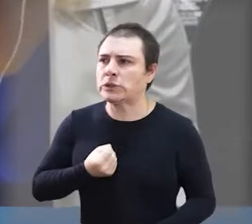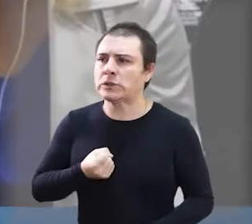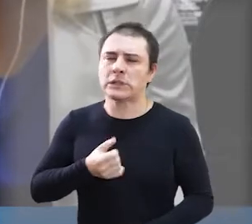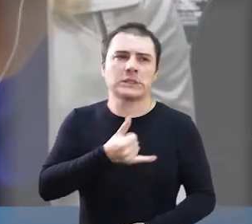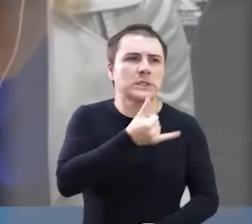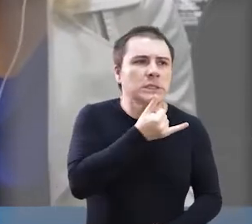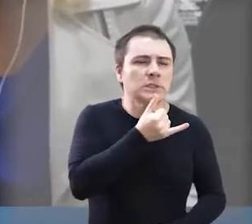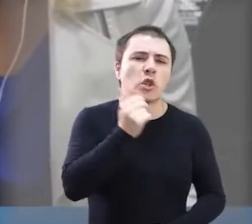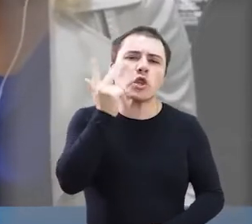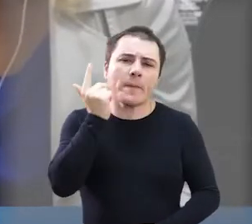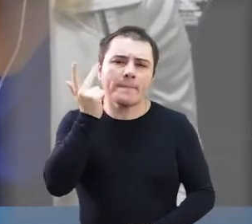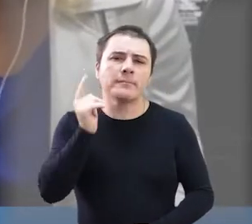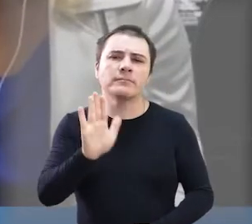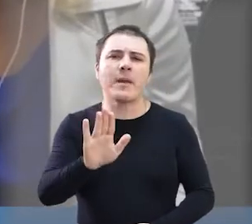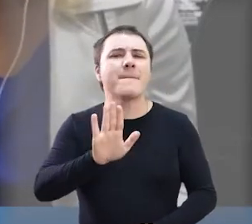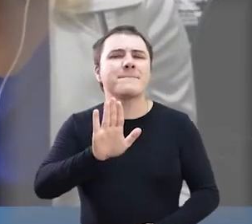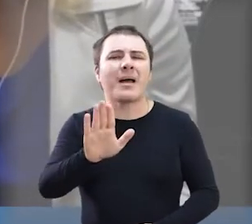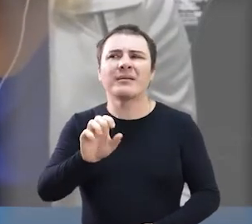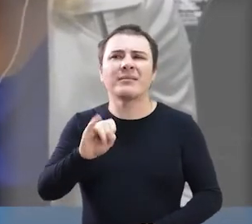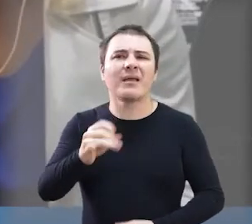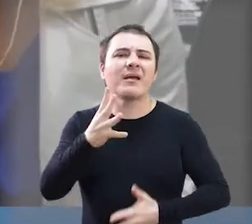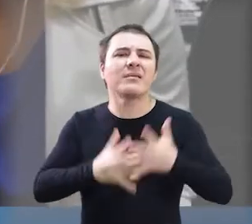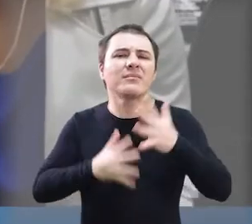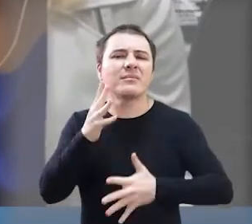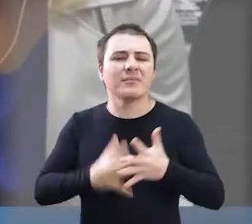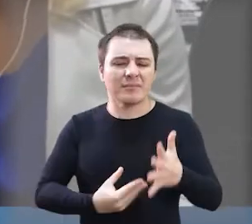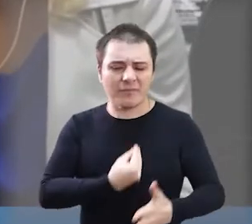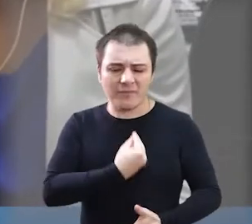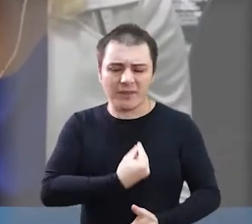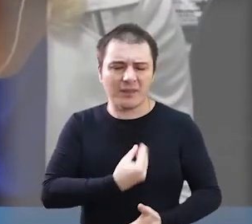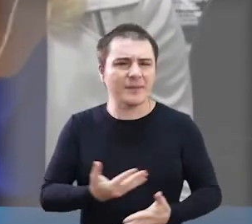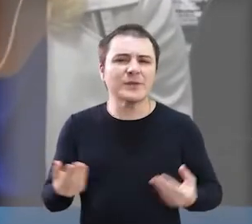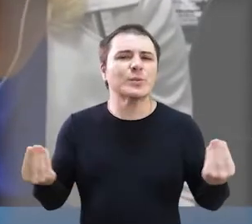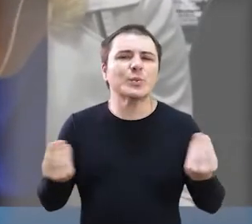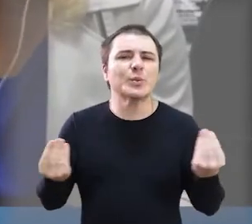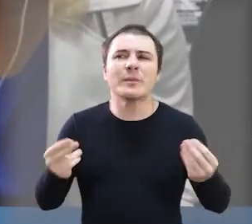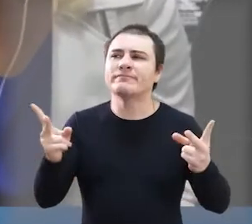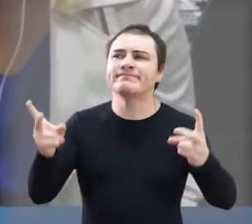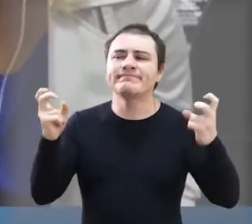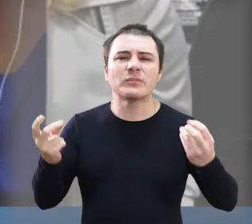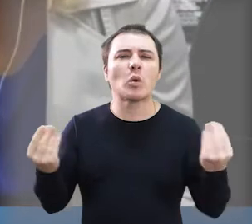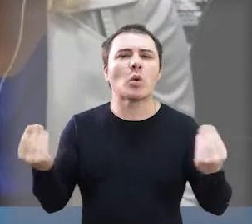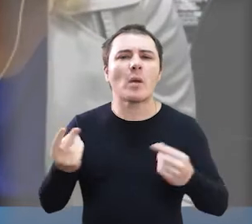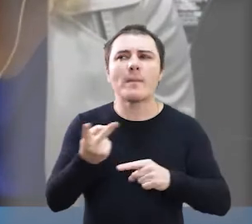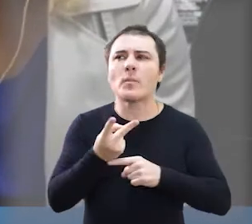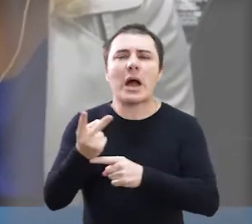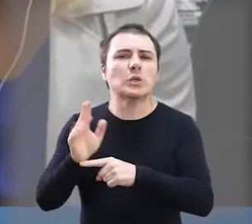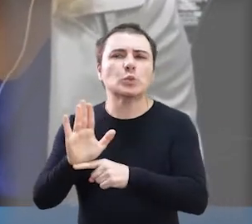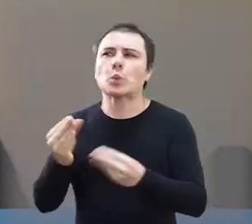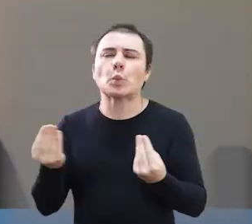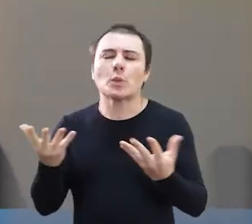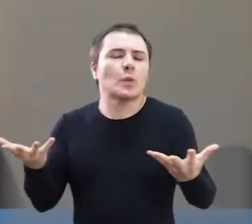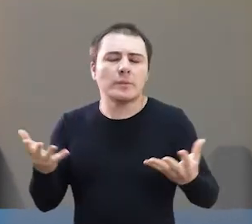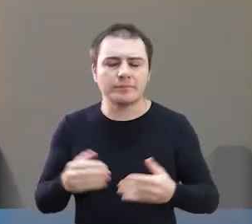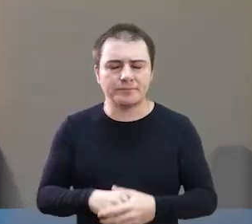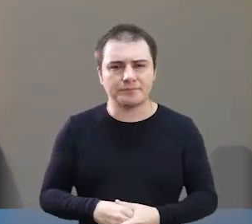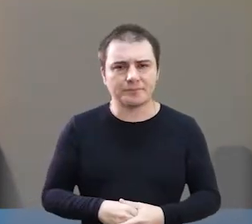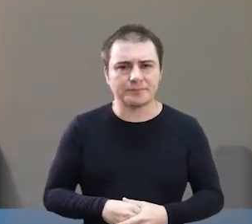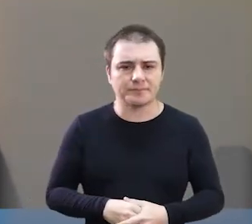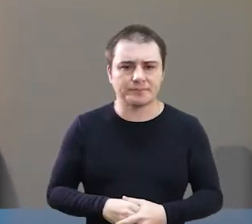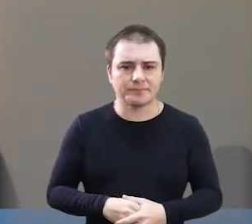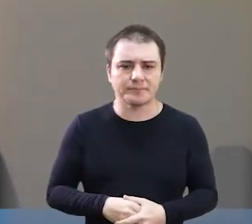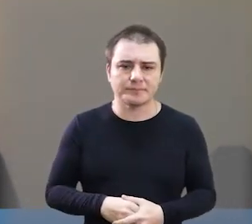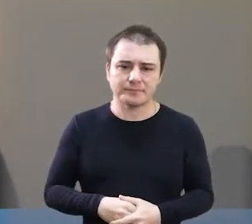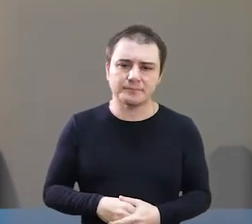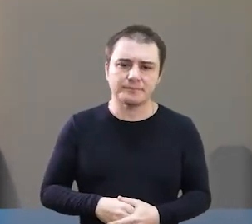normal se sentir triste, mas e quando isso atrapalha a vida, como perceber e como procurar ajuda? Olha,